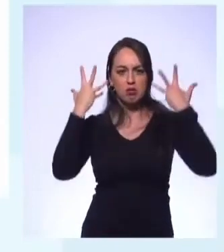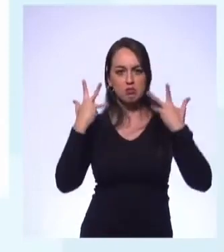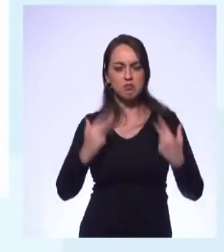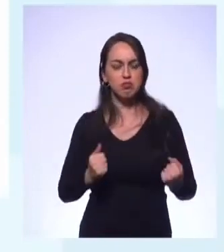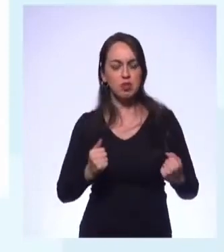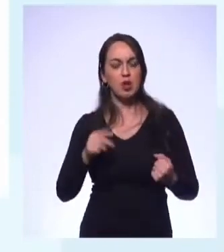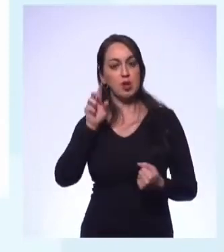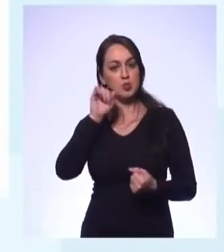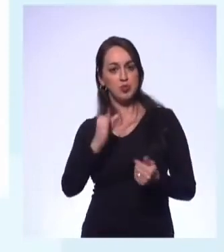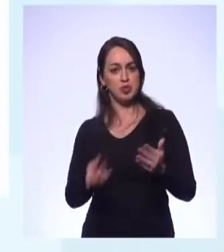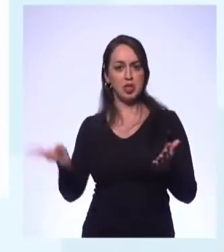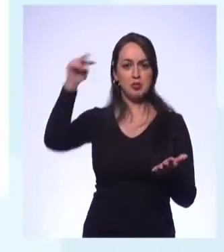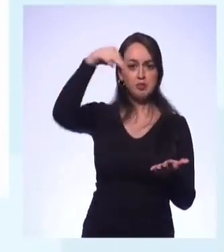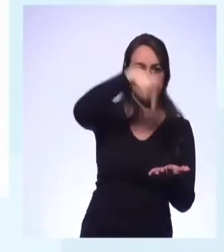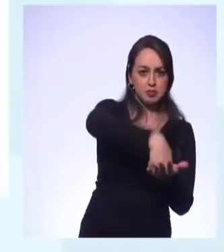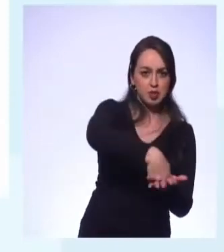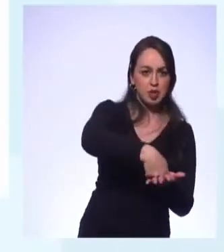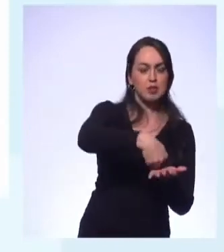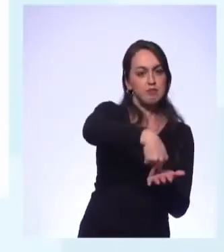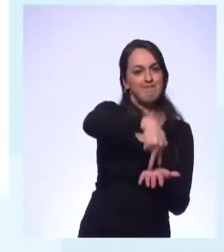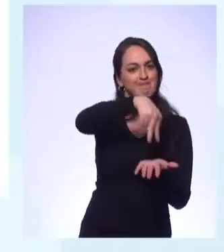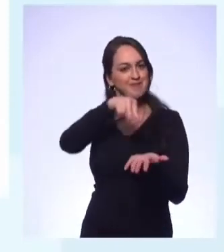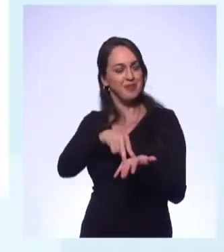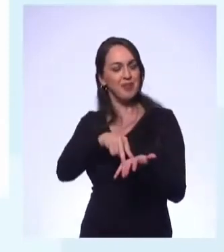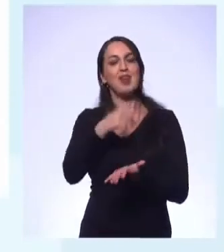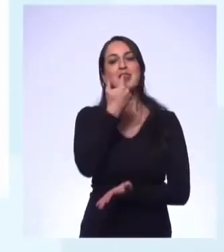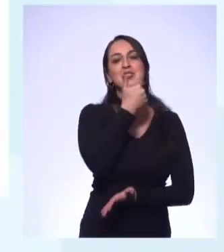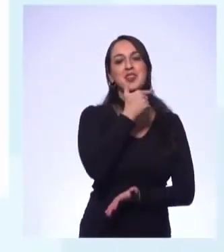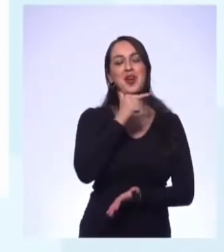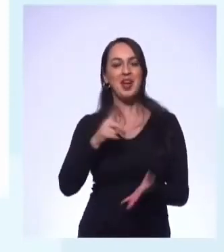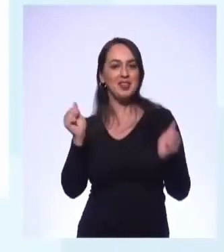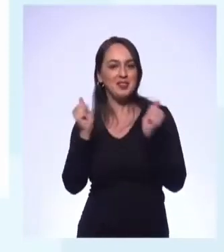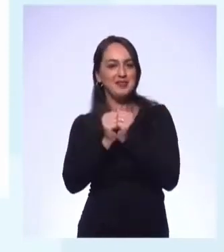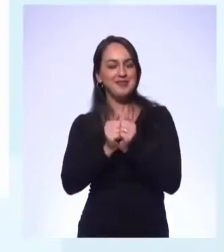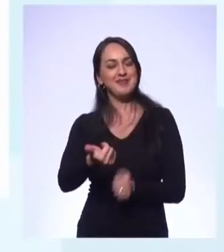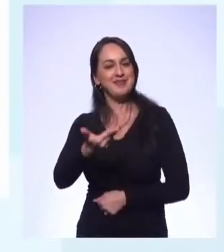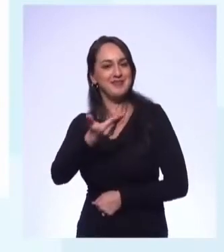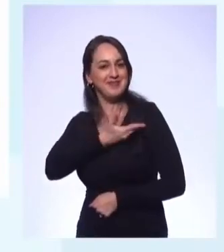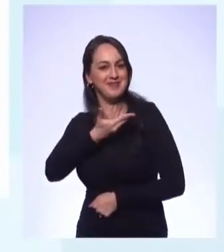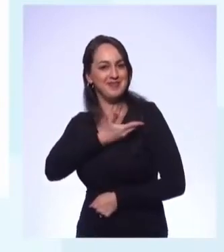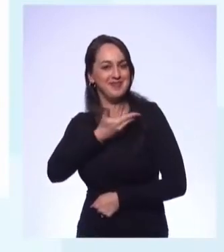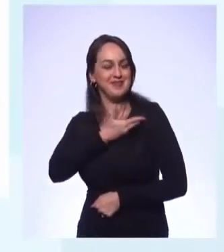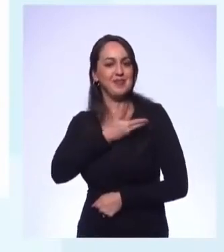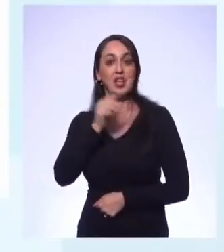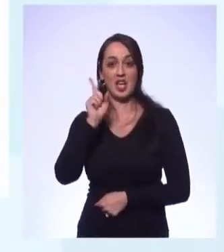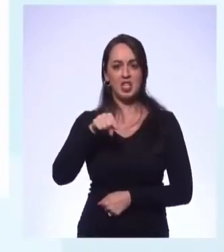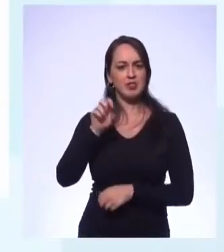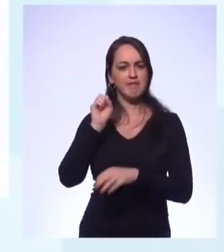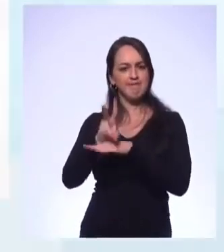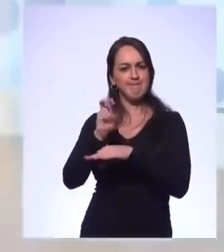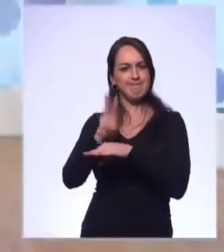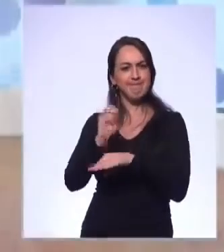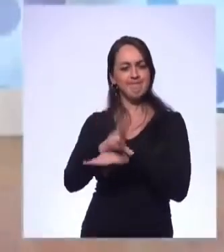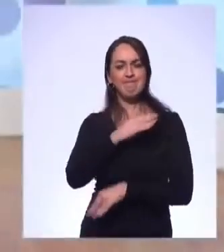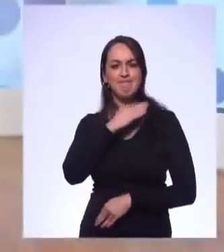chão. Sorrir com os amigos é tudo de bom. Esse é o veneno para matar depressão.